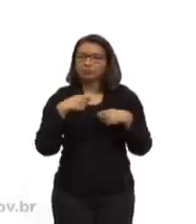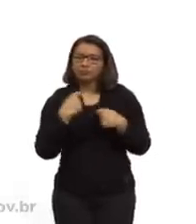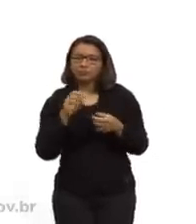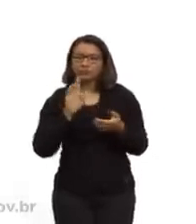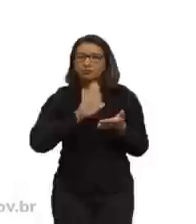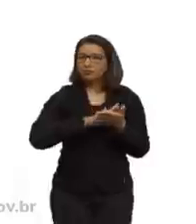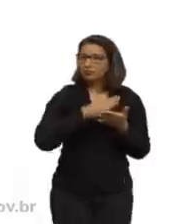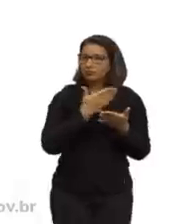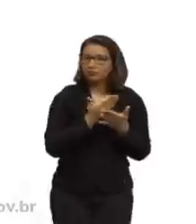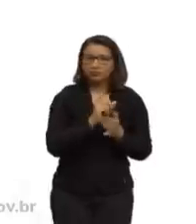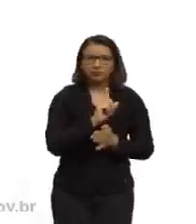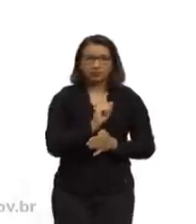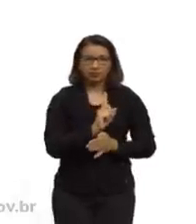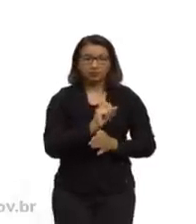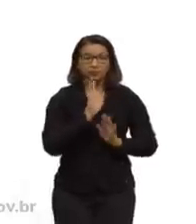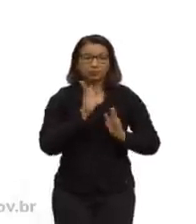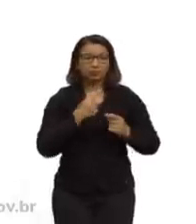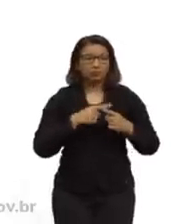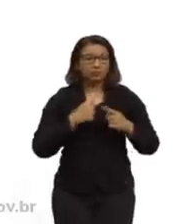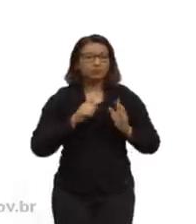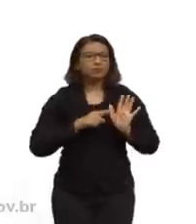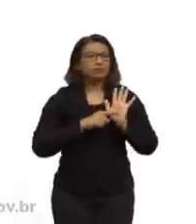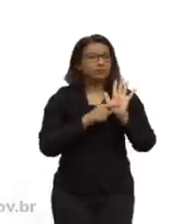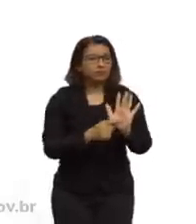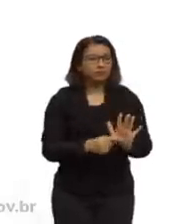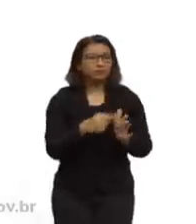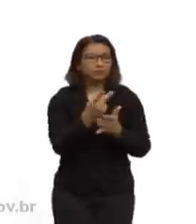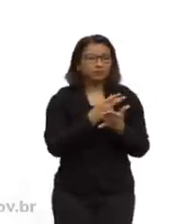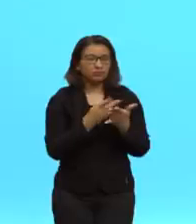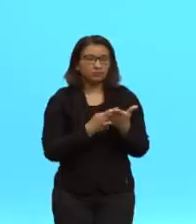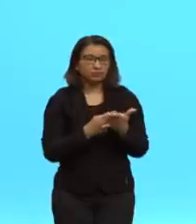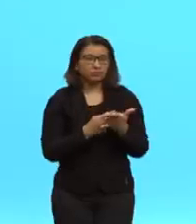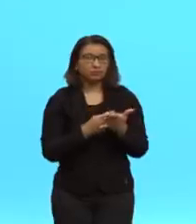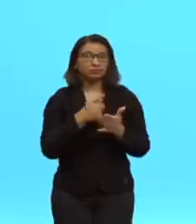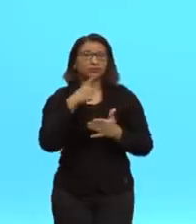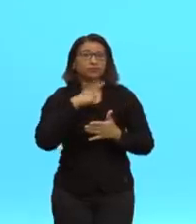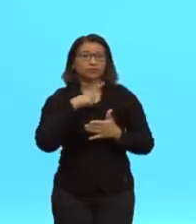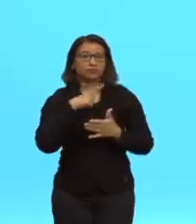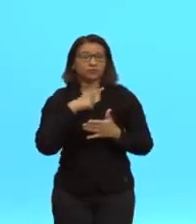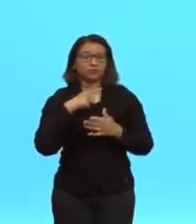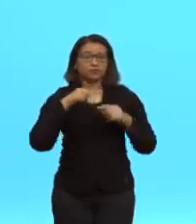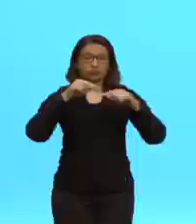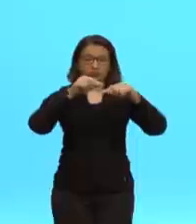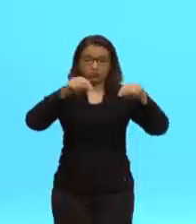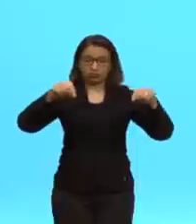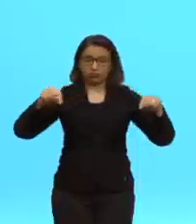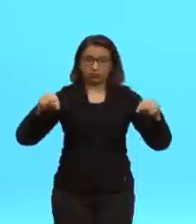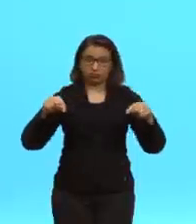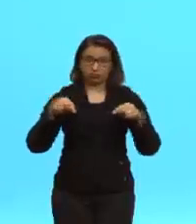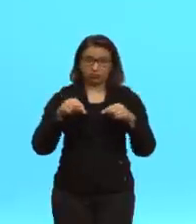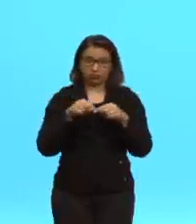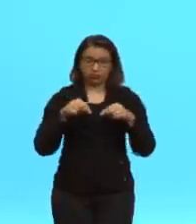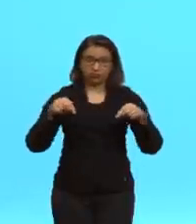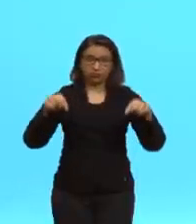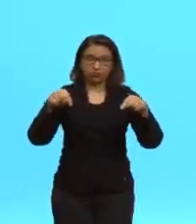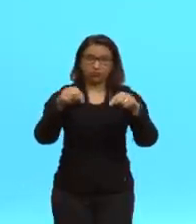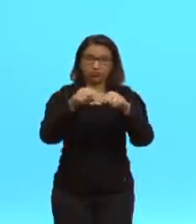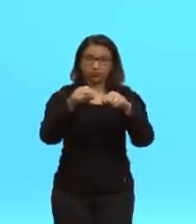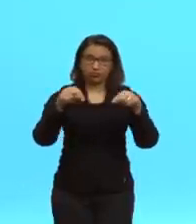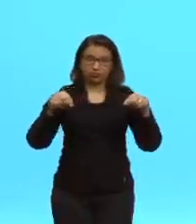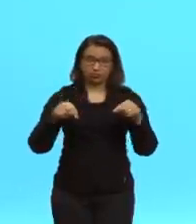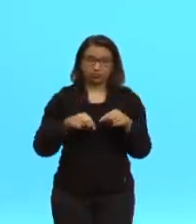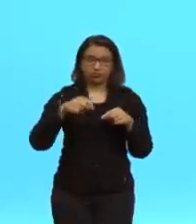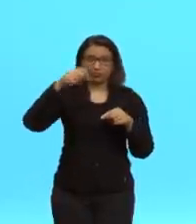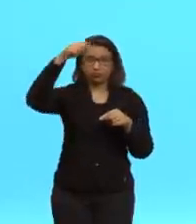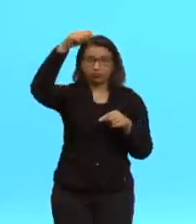foi interpretado, certo? Então, olha só, ele tem um disco, tá? Esse disco está sendo iluminado